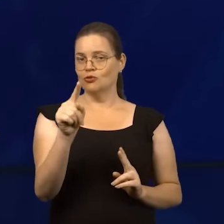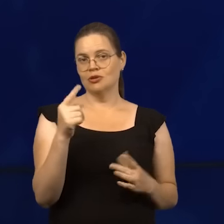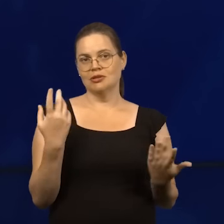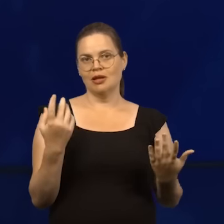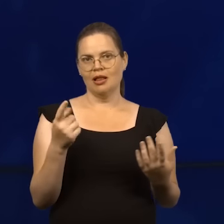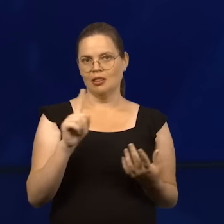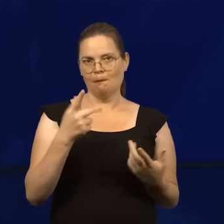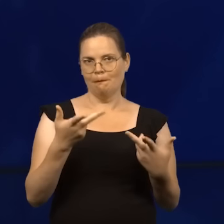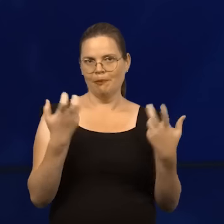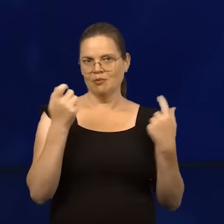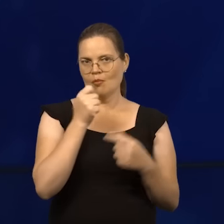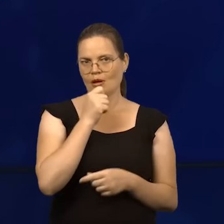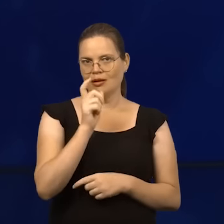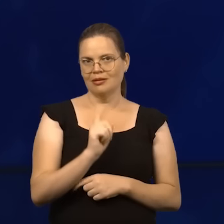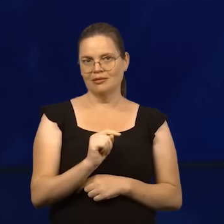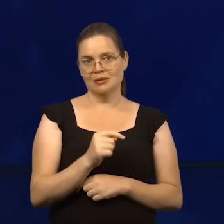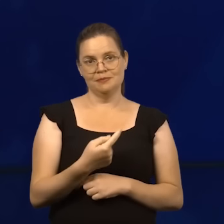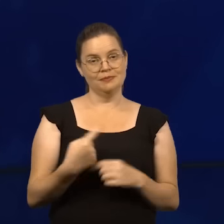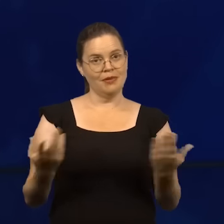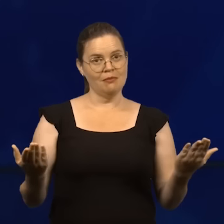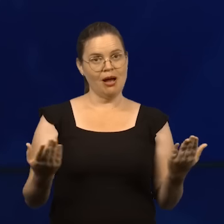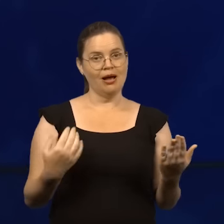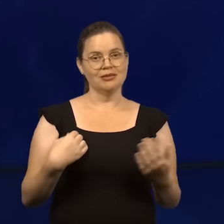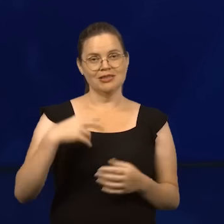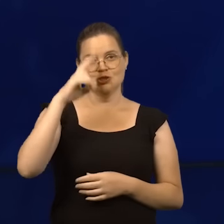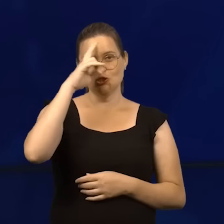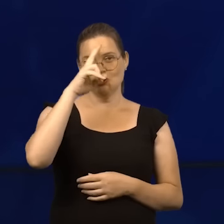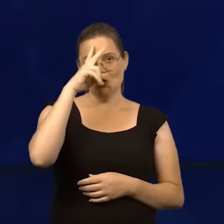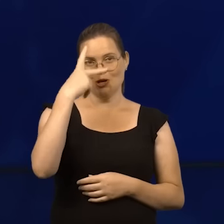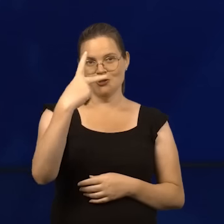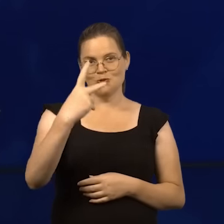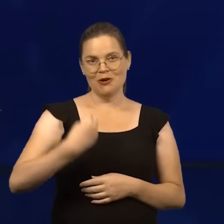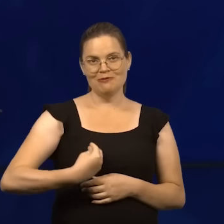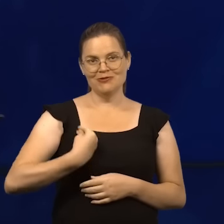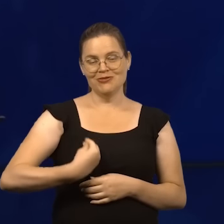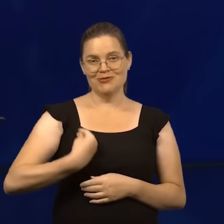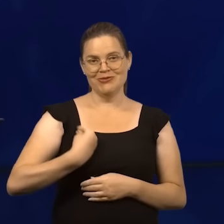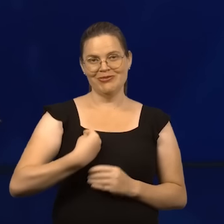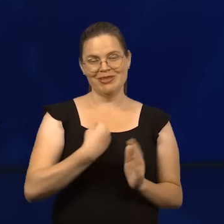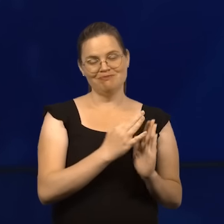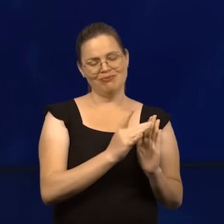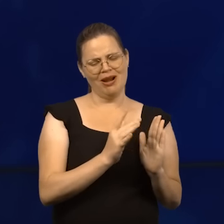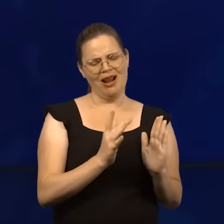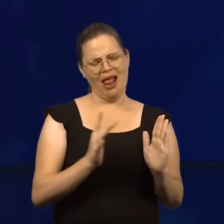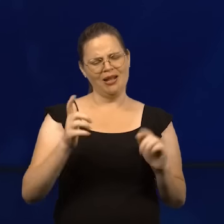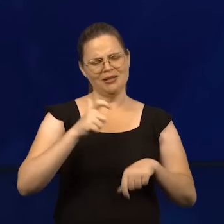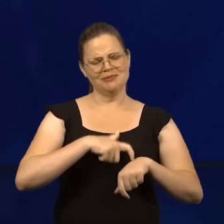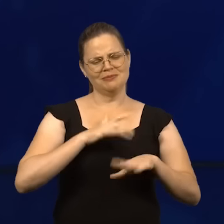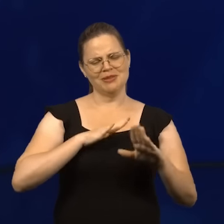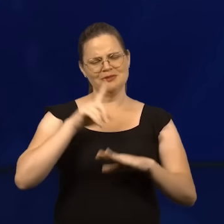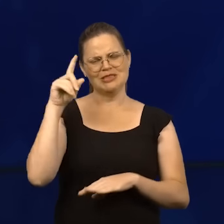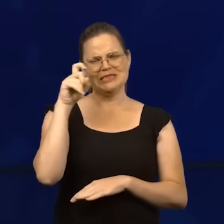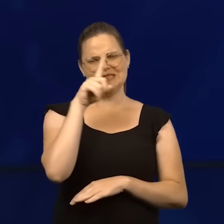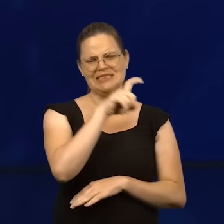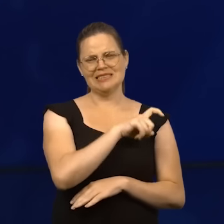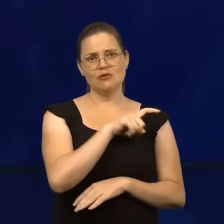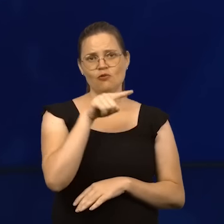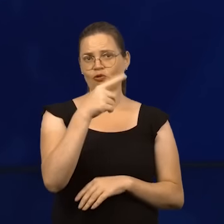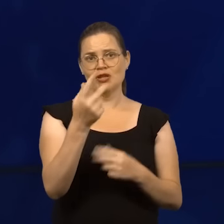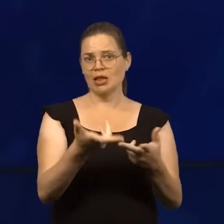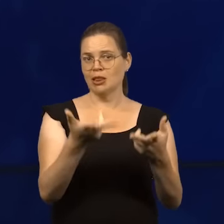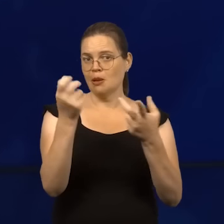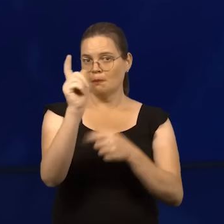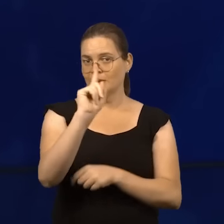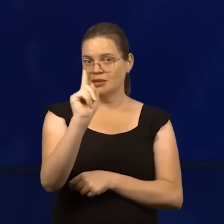percebeu, mas nessa estrada da vida, nos momentos mais difíceis, sem que você